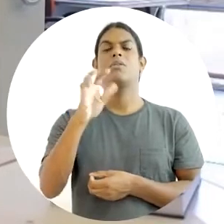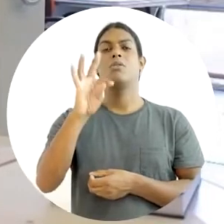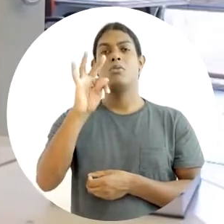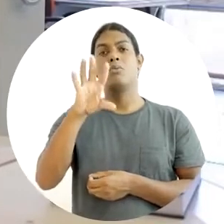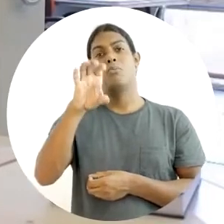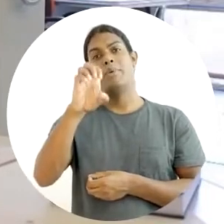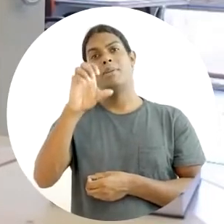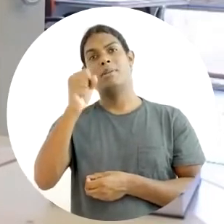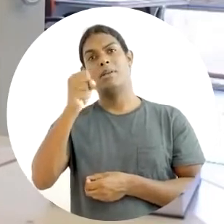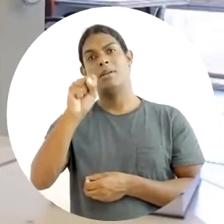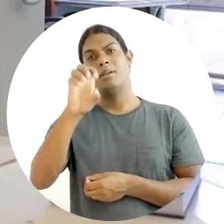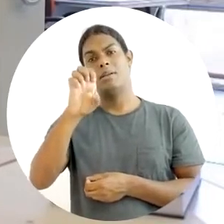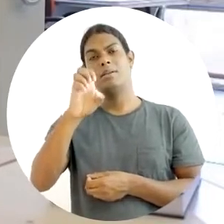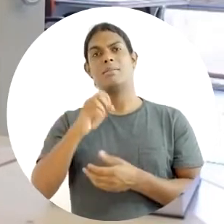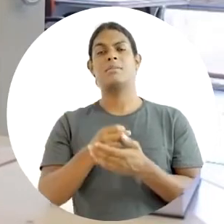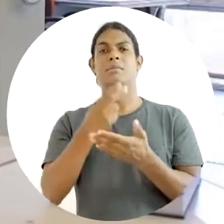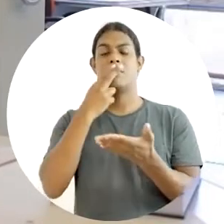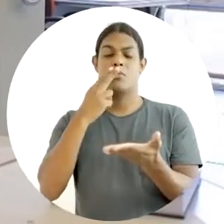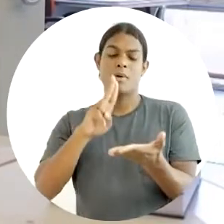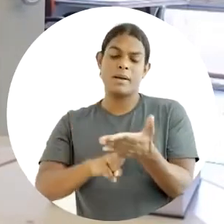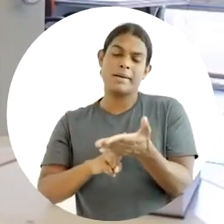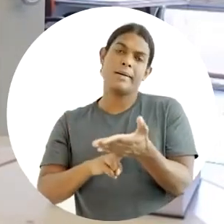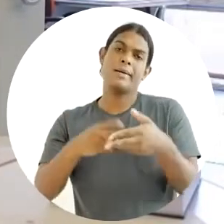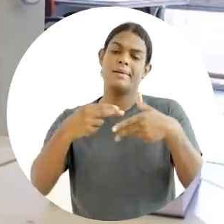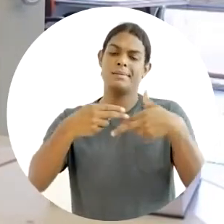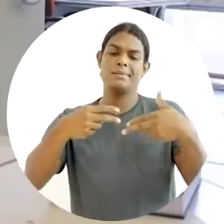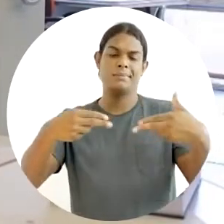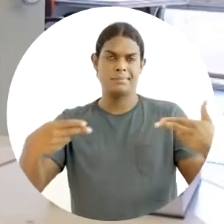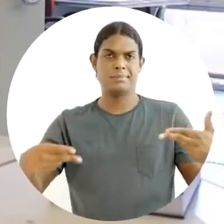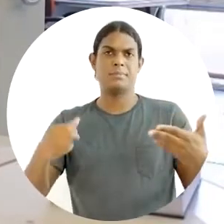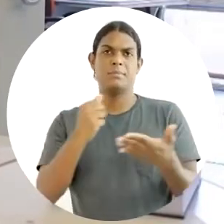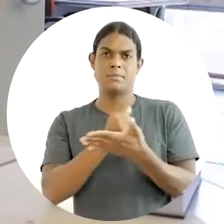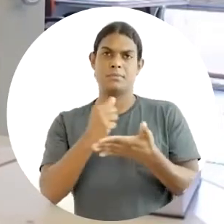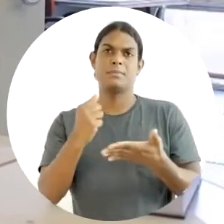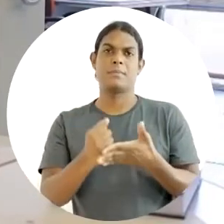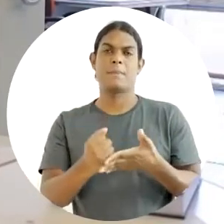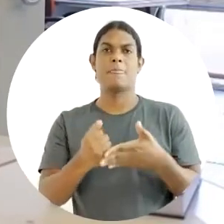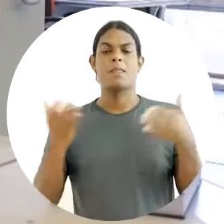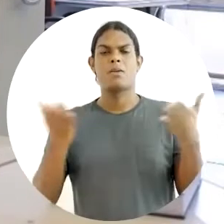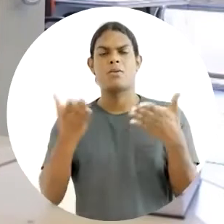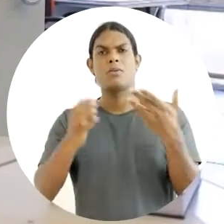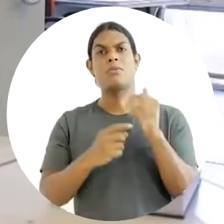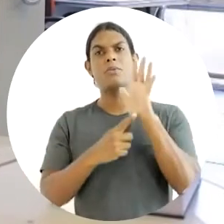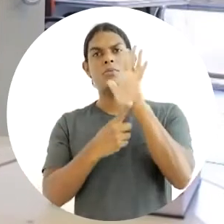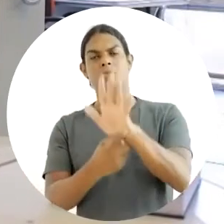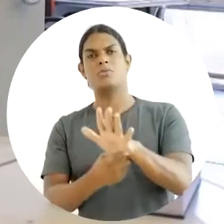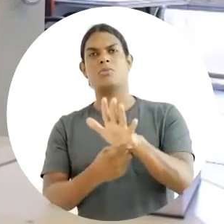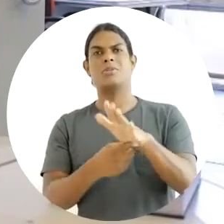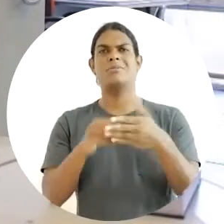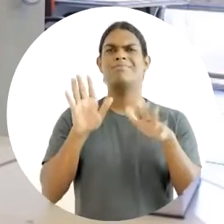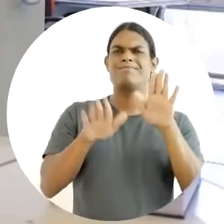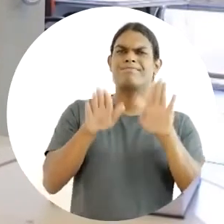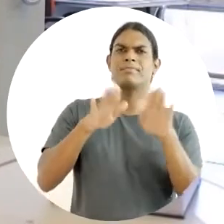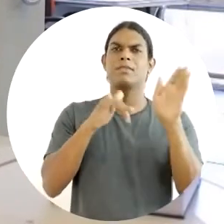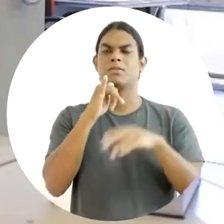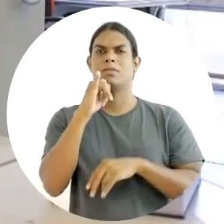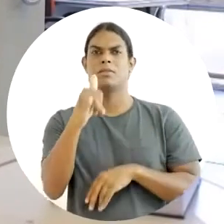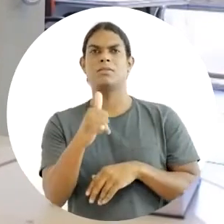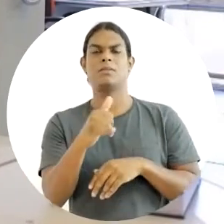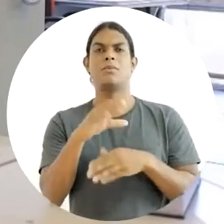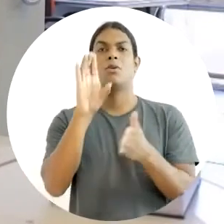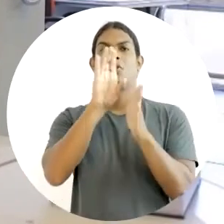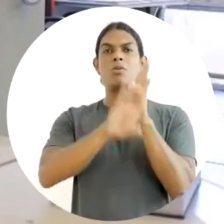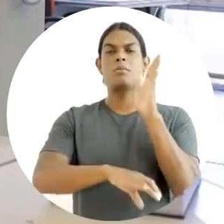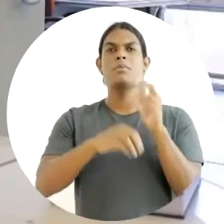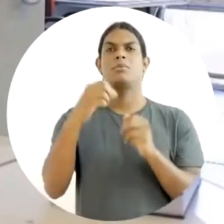um manuscrito, uma carta? Aqui nós vamos mostrar para vocês alguns exemplos. O capítulo 1